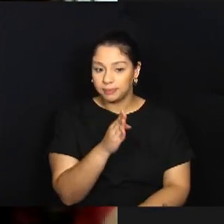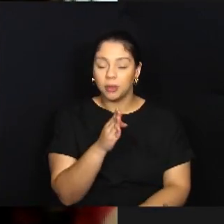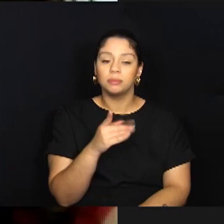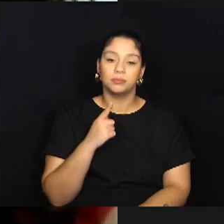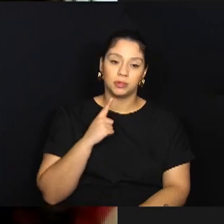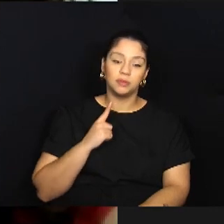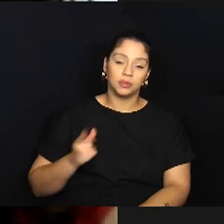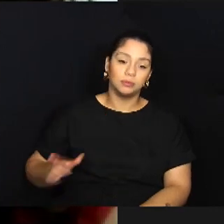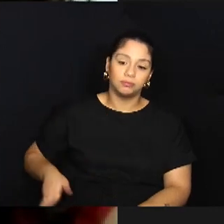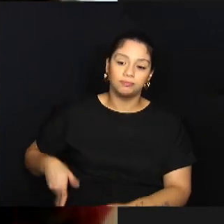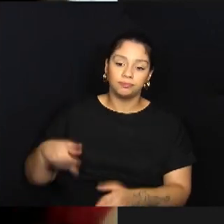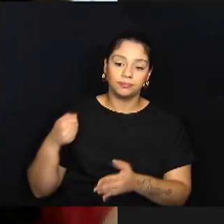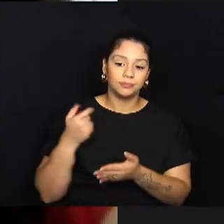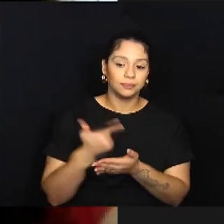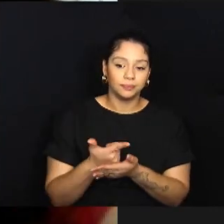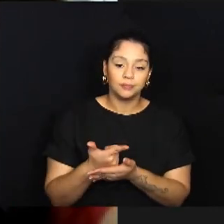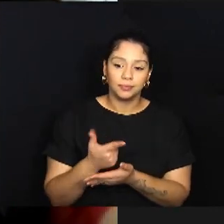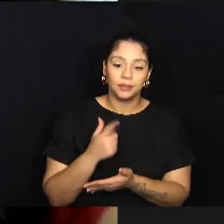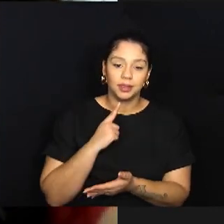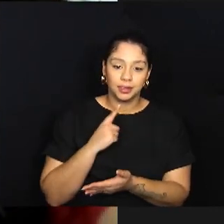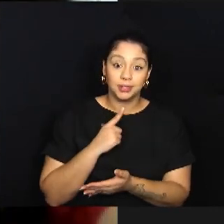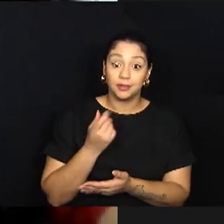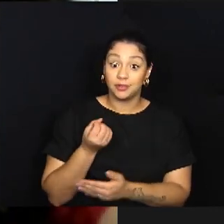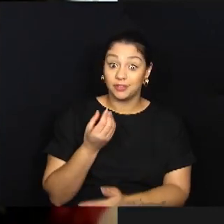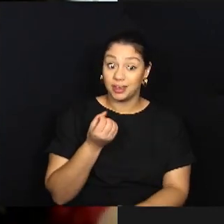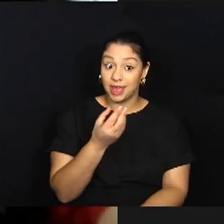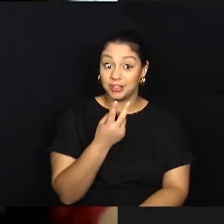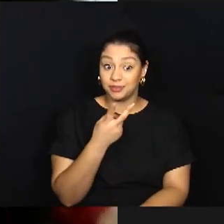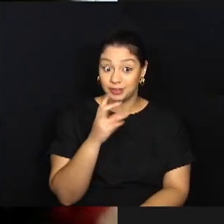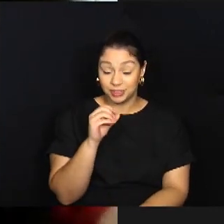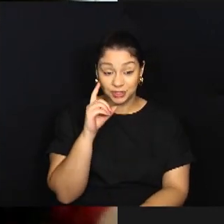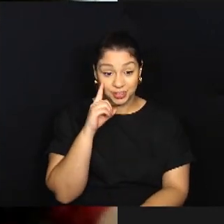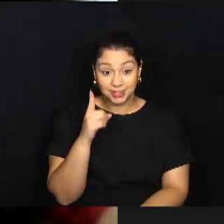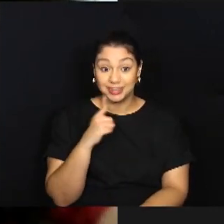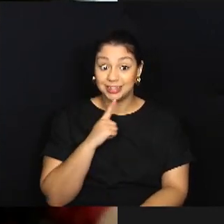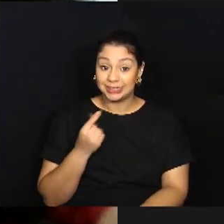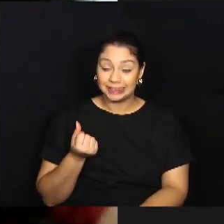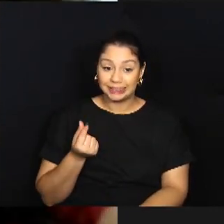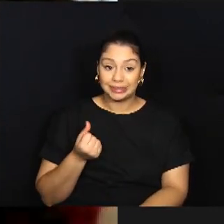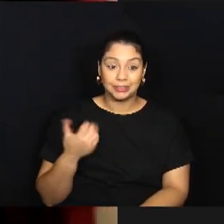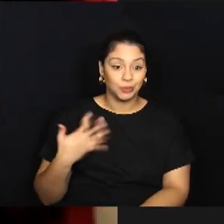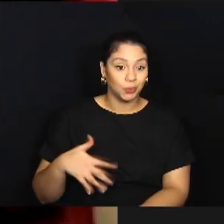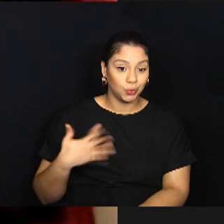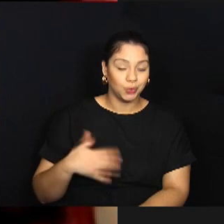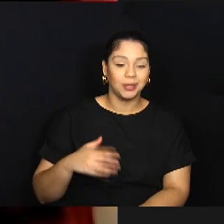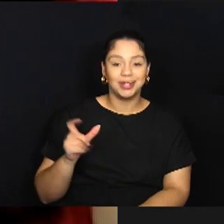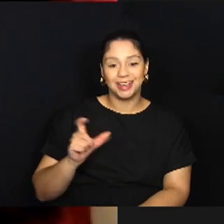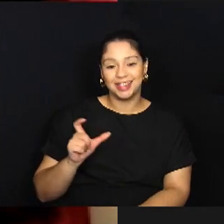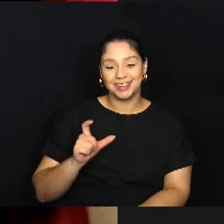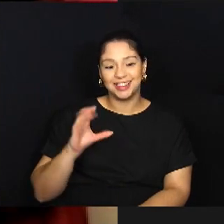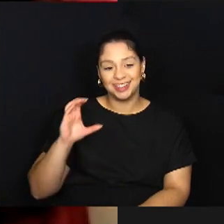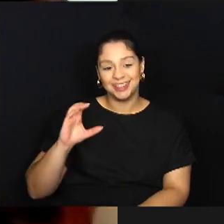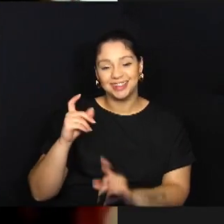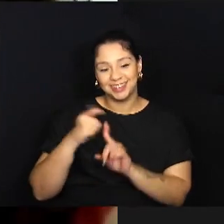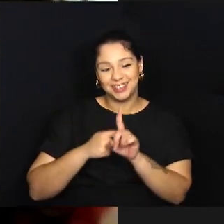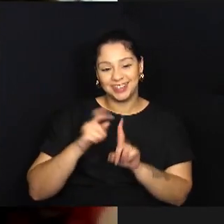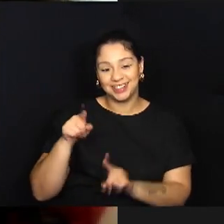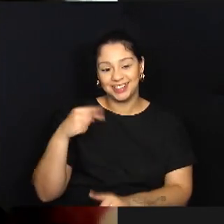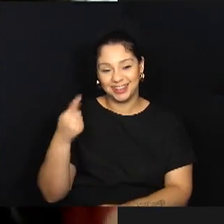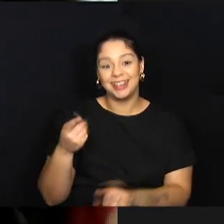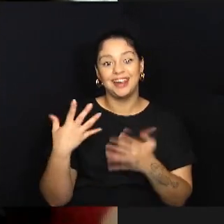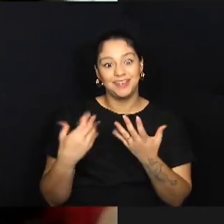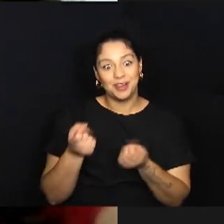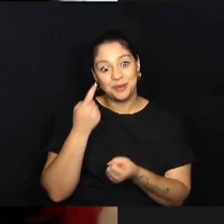bancou e não foi pouca coisa. Essa viagem de 20 dias tem um custo que está no cartão de crédito que vai cair no mês que vem, e aí nós vamos ver o que